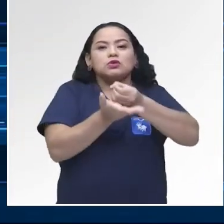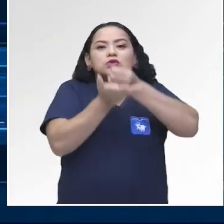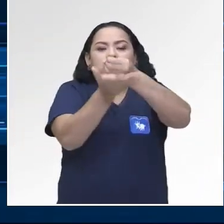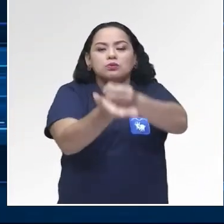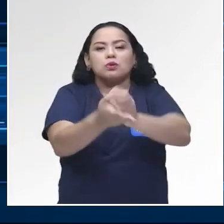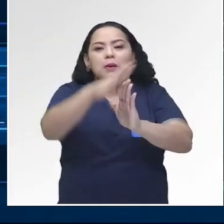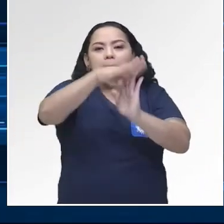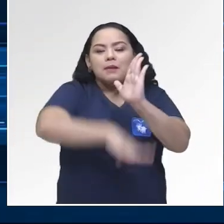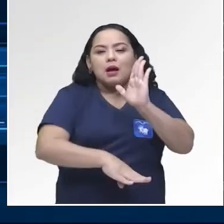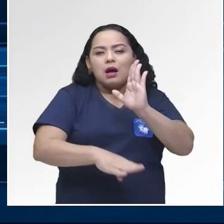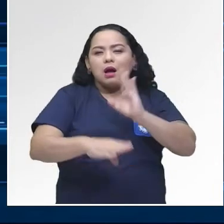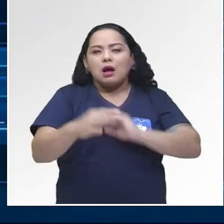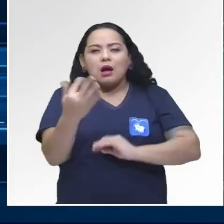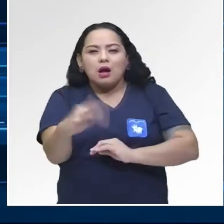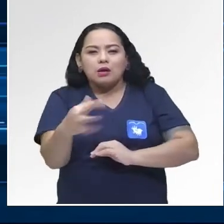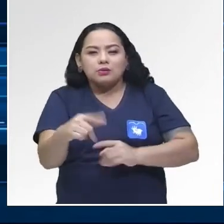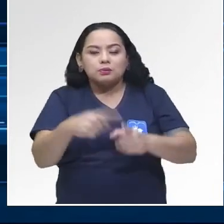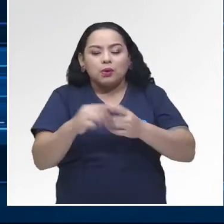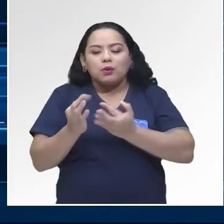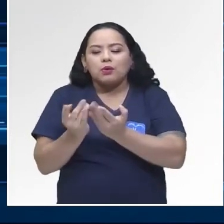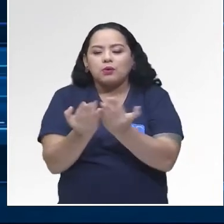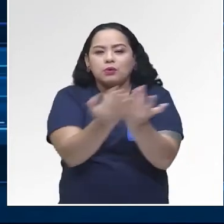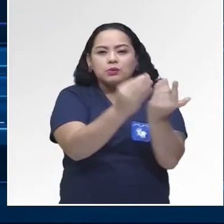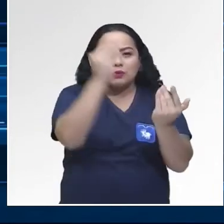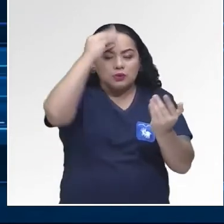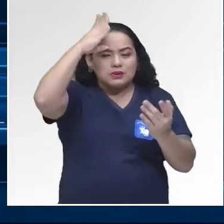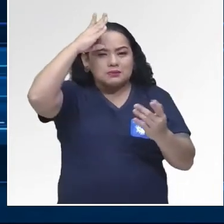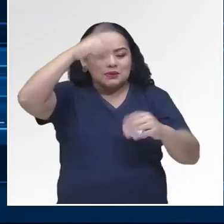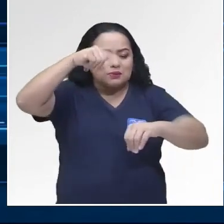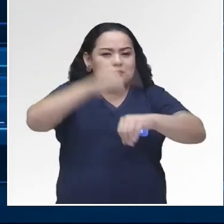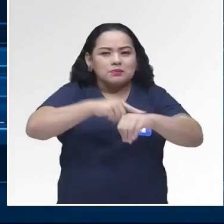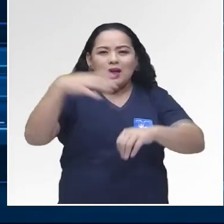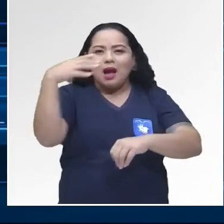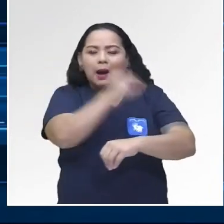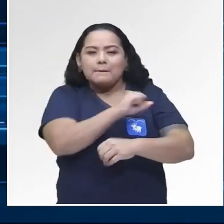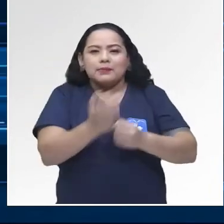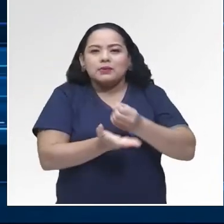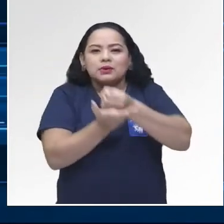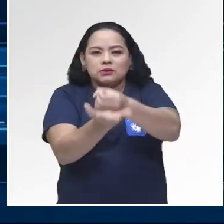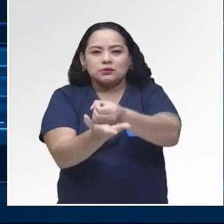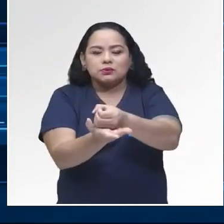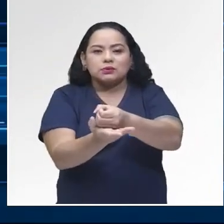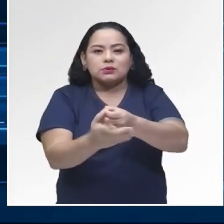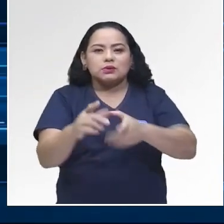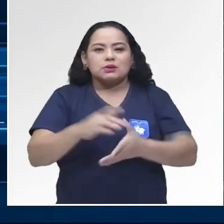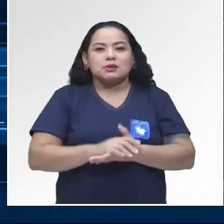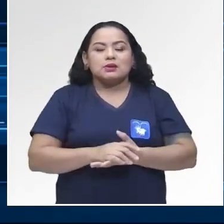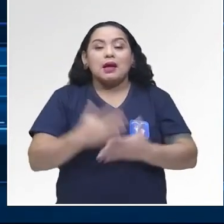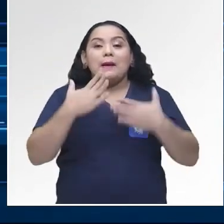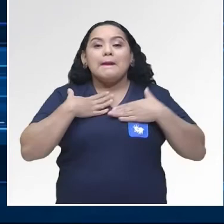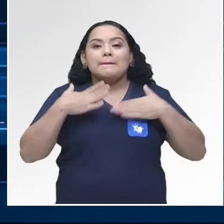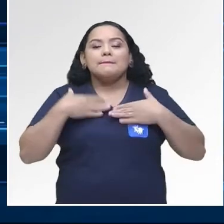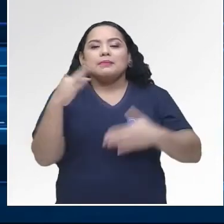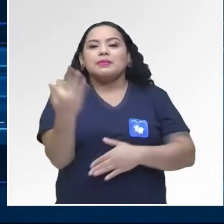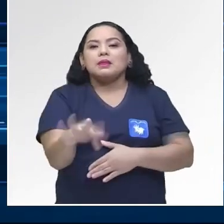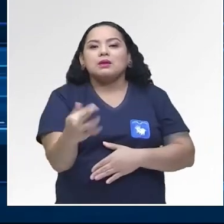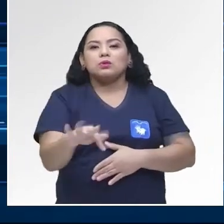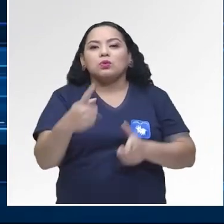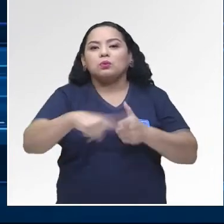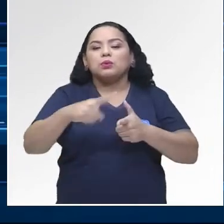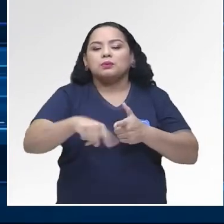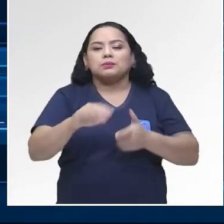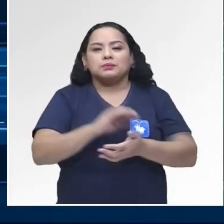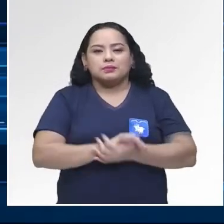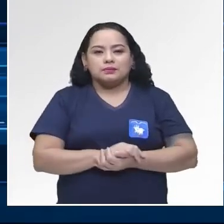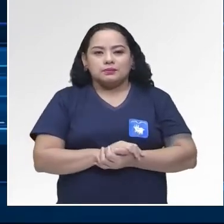minha dor. Porque o senso comum quer resolver o problema imediato. Qual é o problema imediato? É a minha dor.